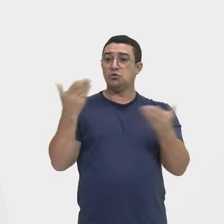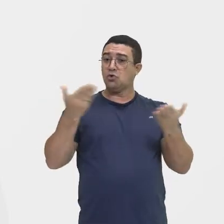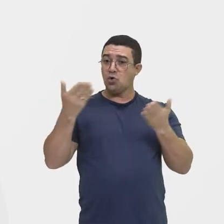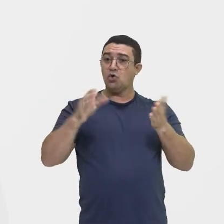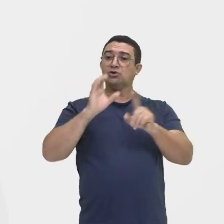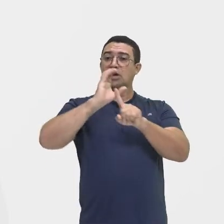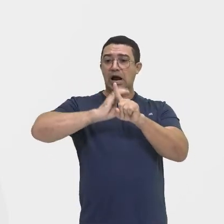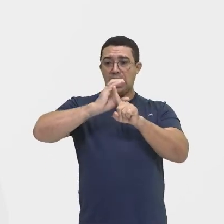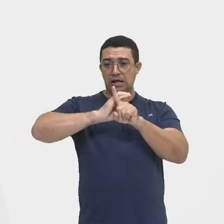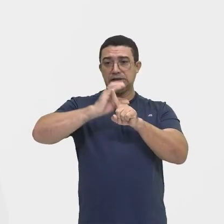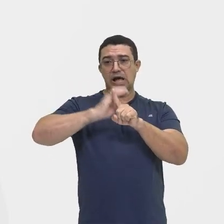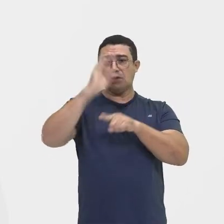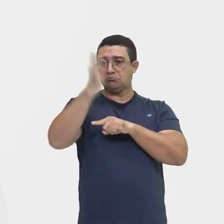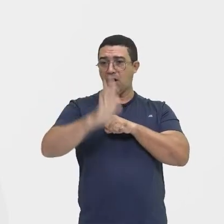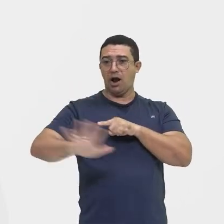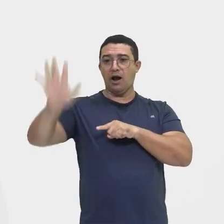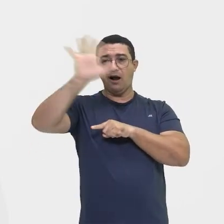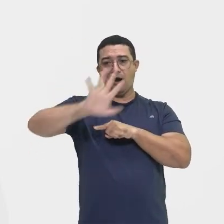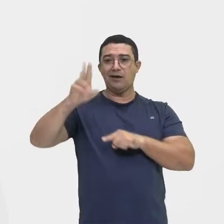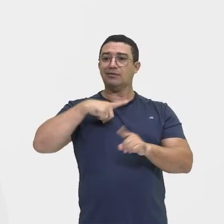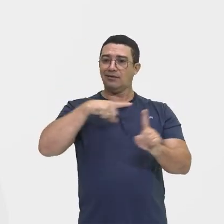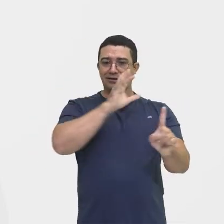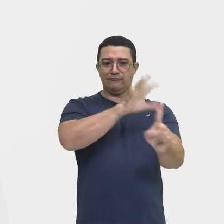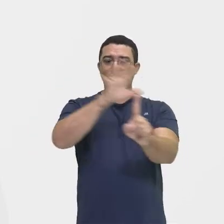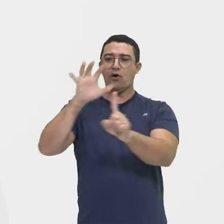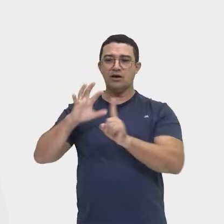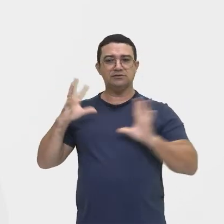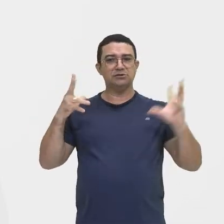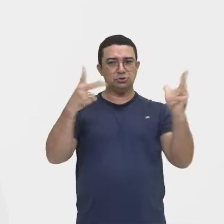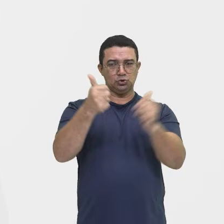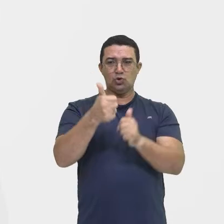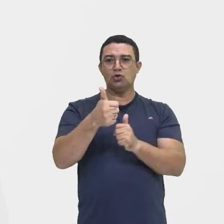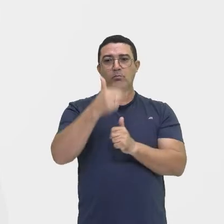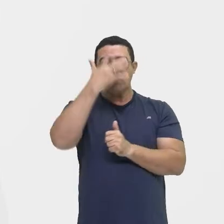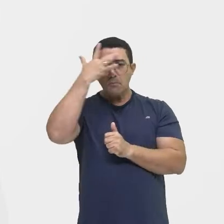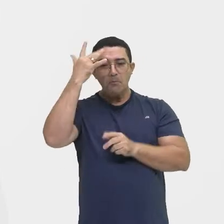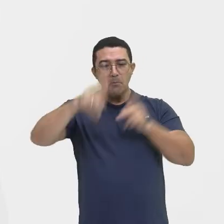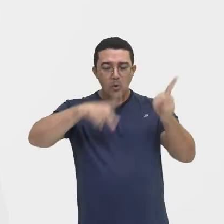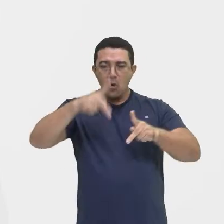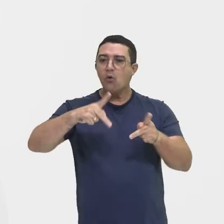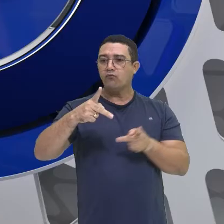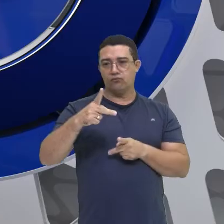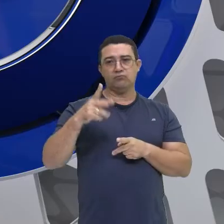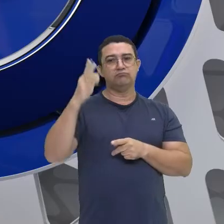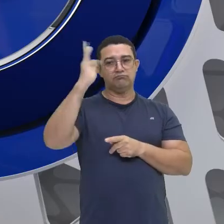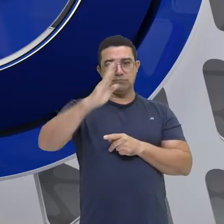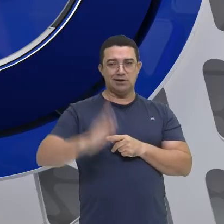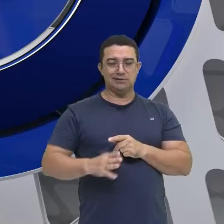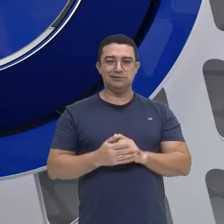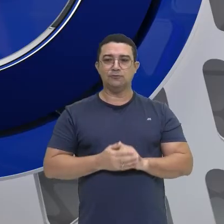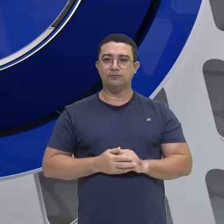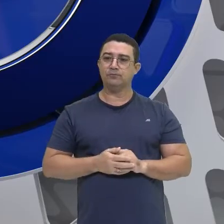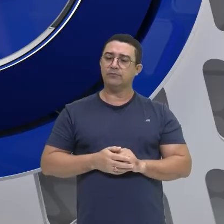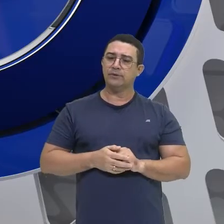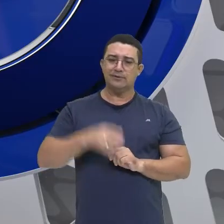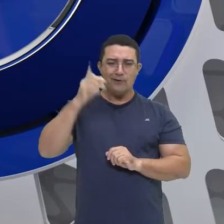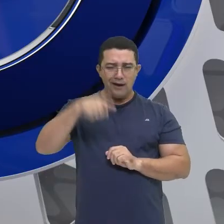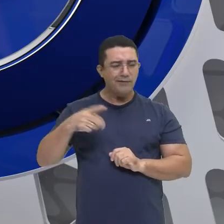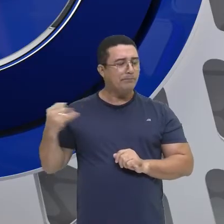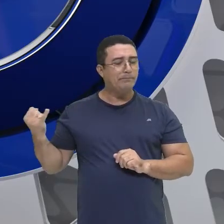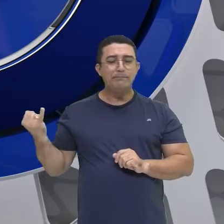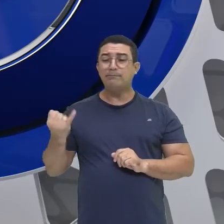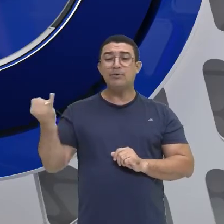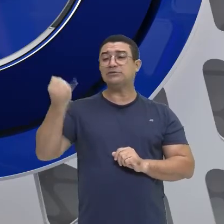calendário nacional com muitas influências do dia a dia de todos os brasileiros. É importantíssimo a gente entender a importância